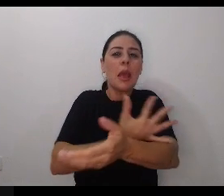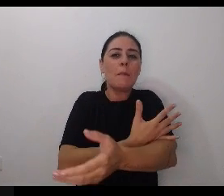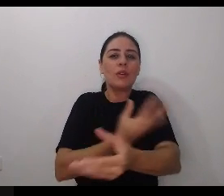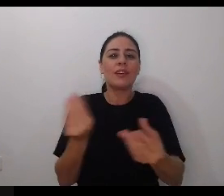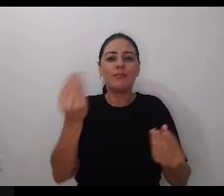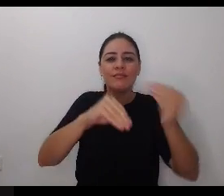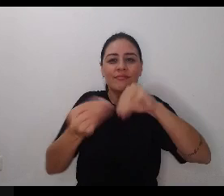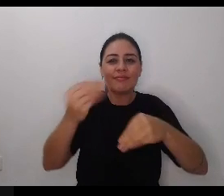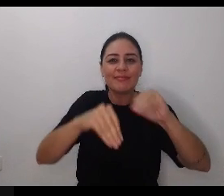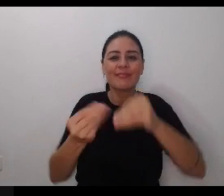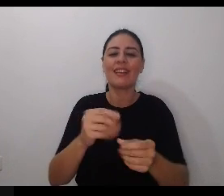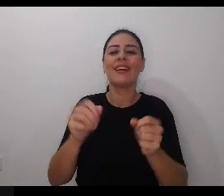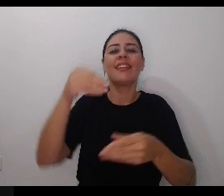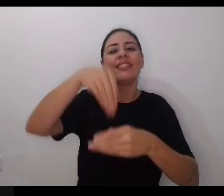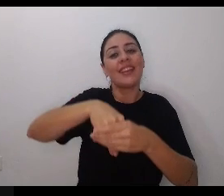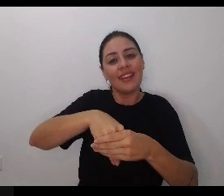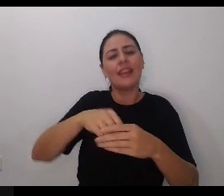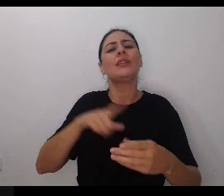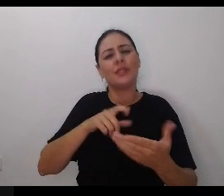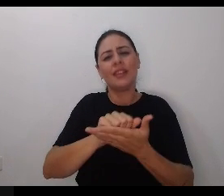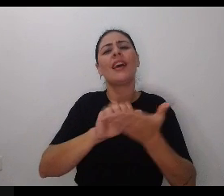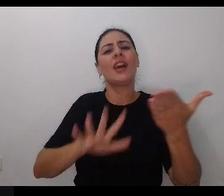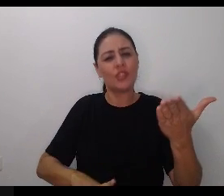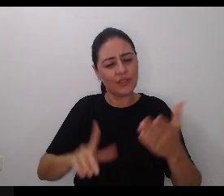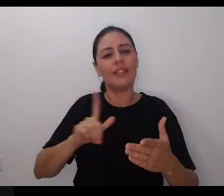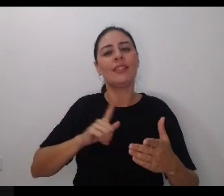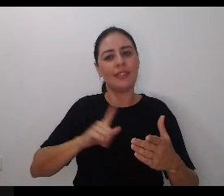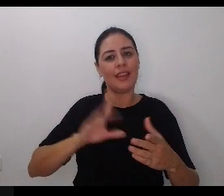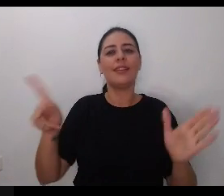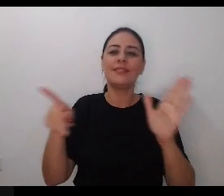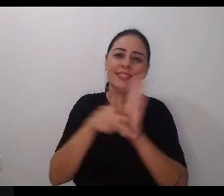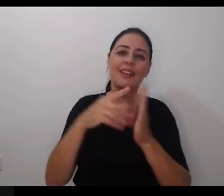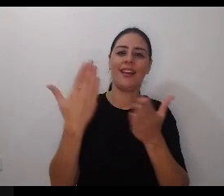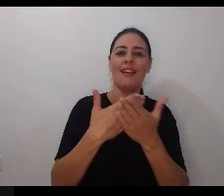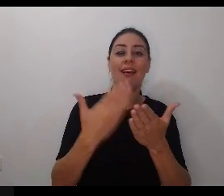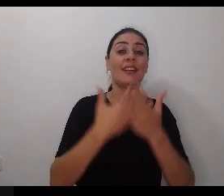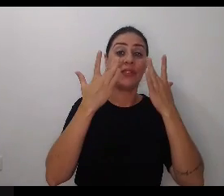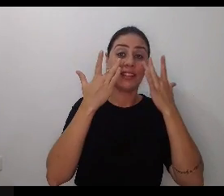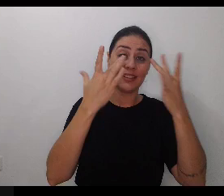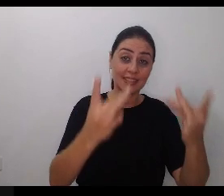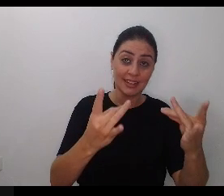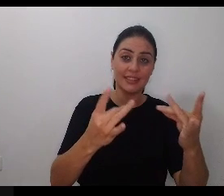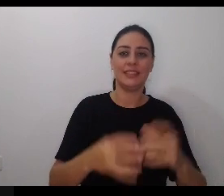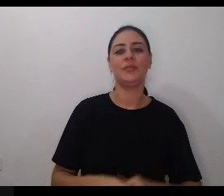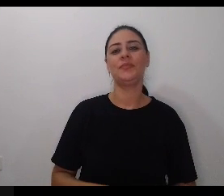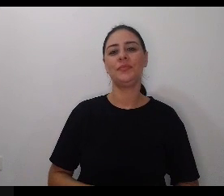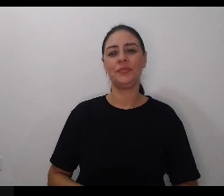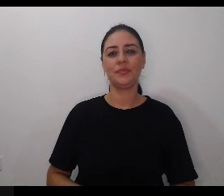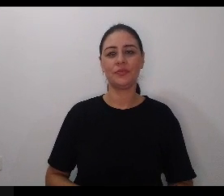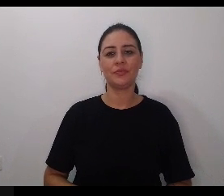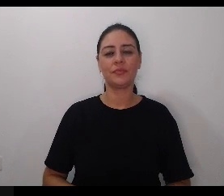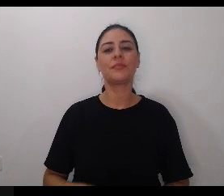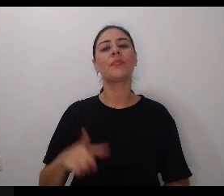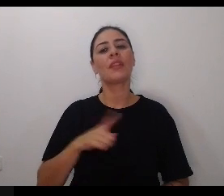das emoções com situações. Então, tem várias atividades disponíveis relacionadas a esse livrinho que é bem